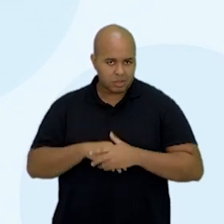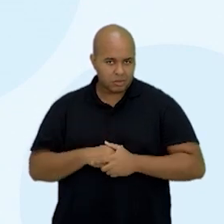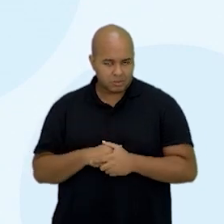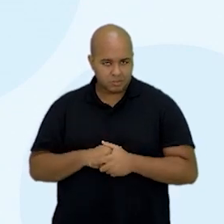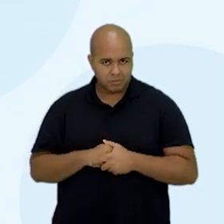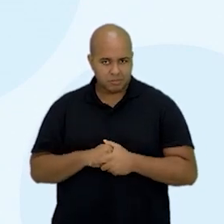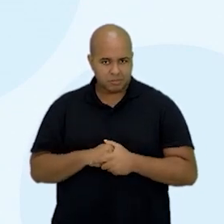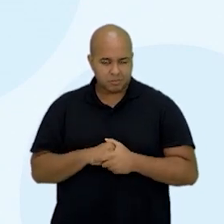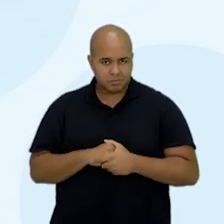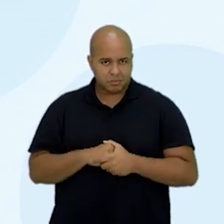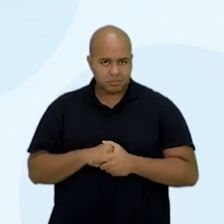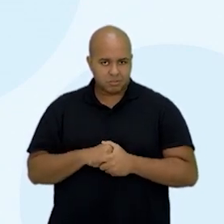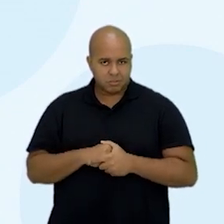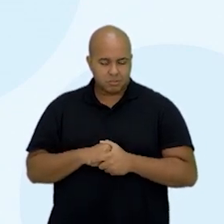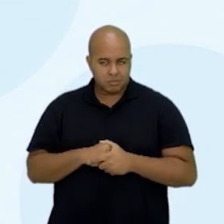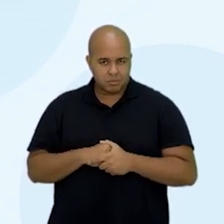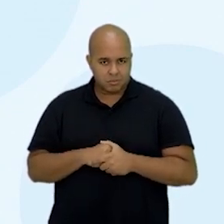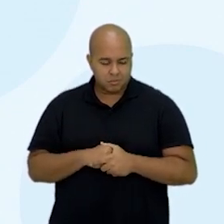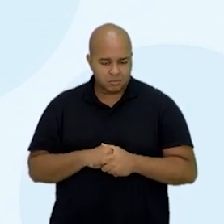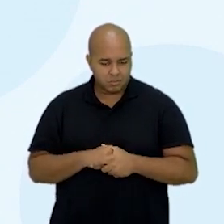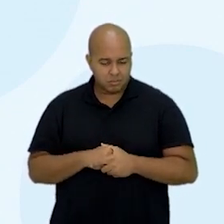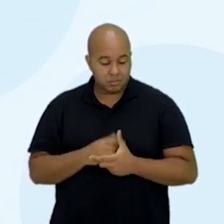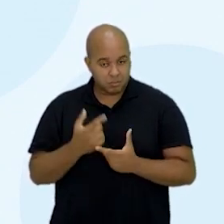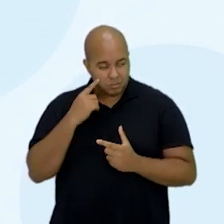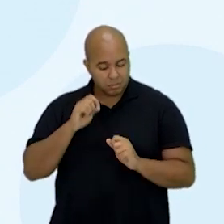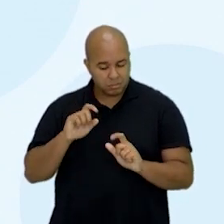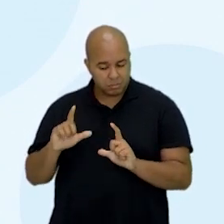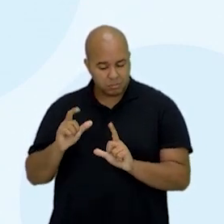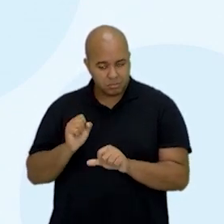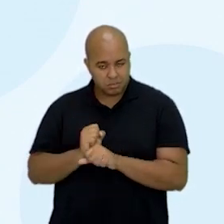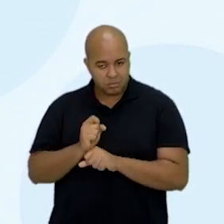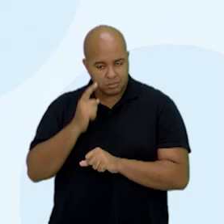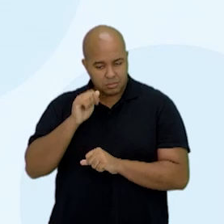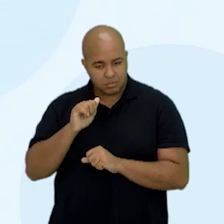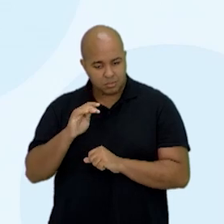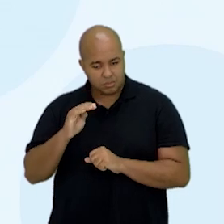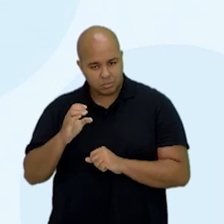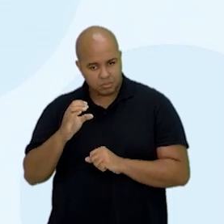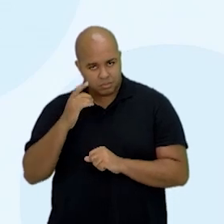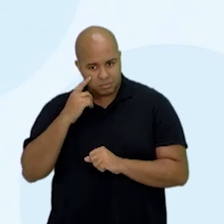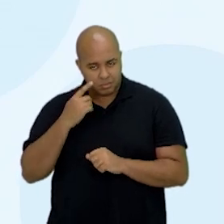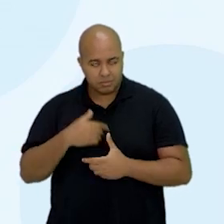diferentes ok sou Papa on the screen